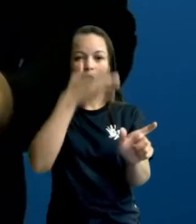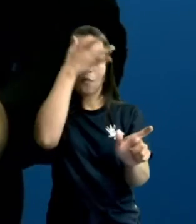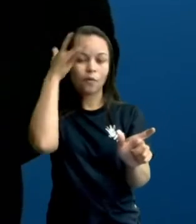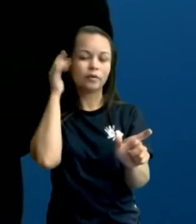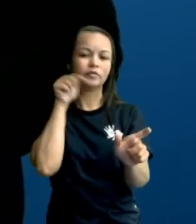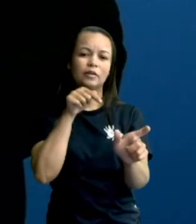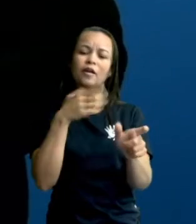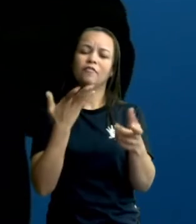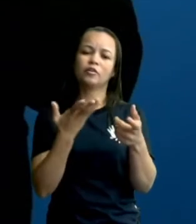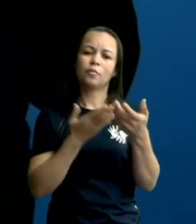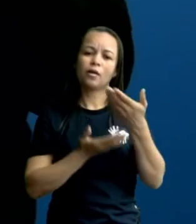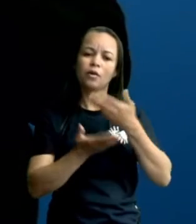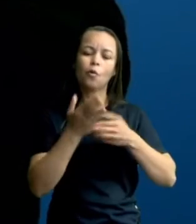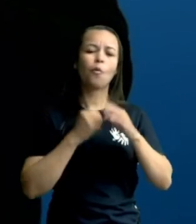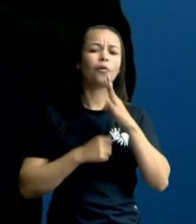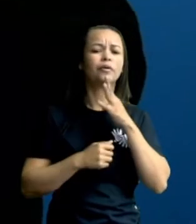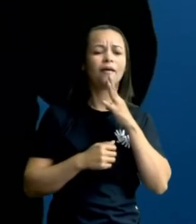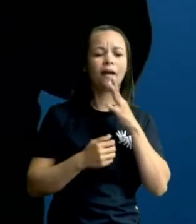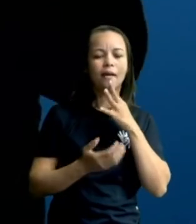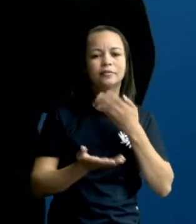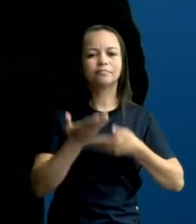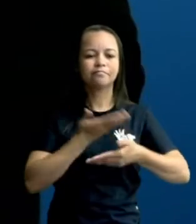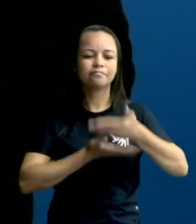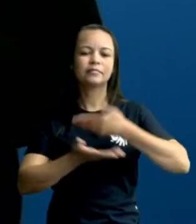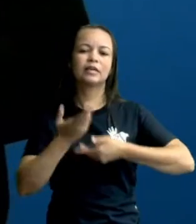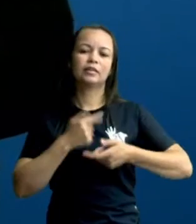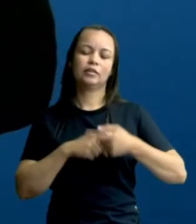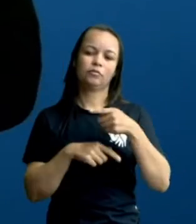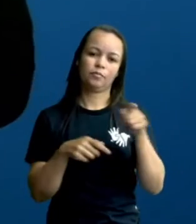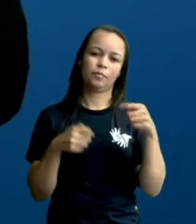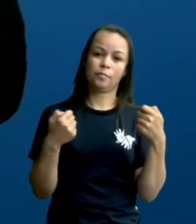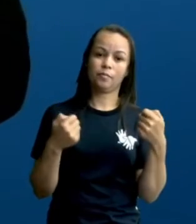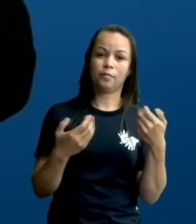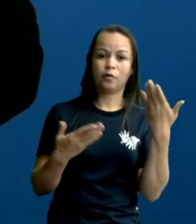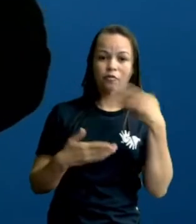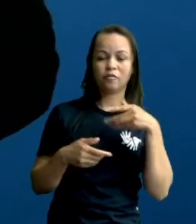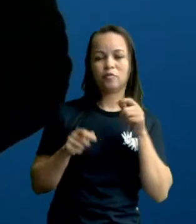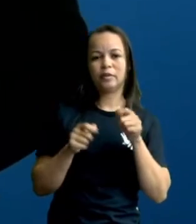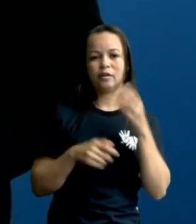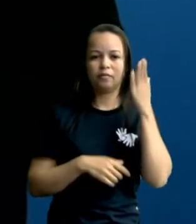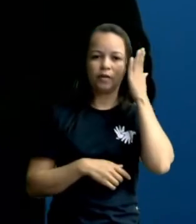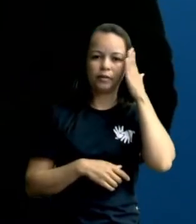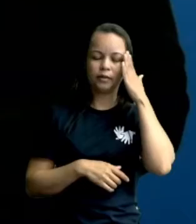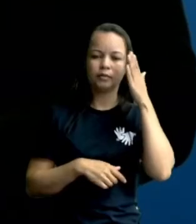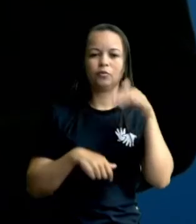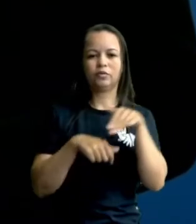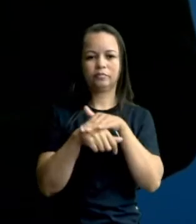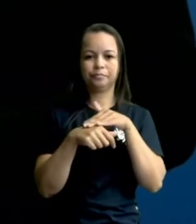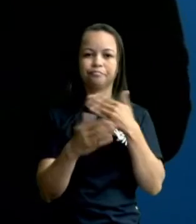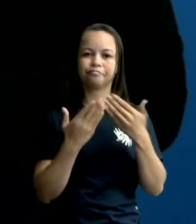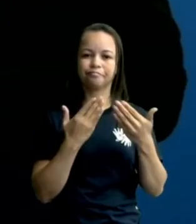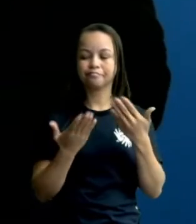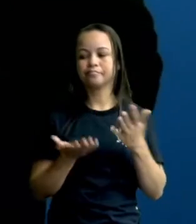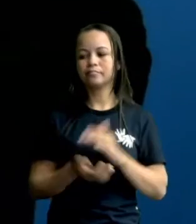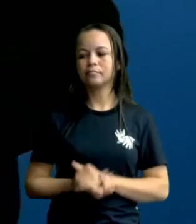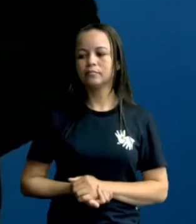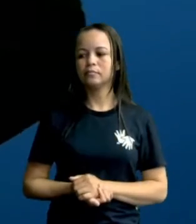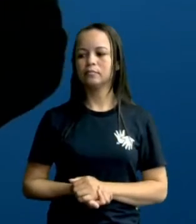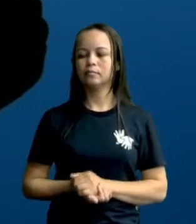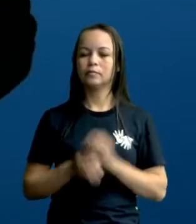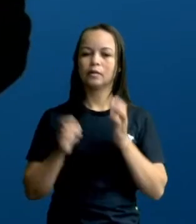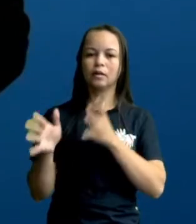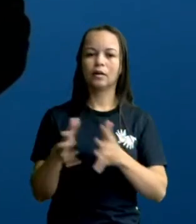do seu meio regional e provavelmente ela vai entender o que você vai falar para ela, tá bom? Prosseguindo, quais